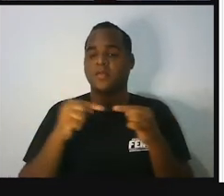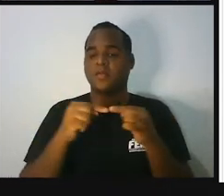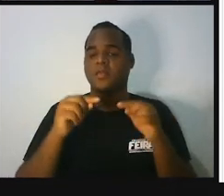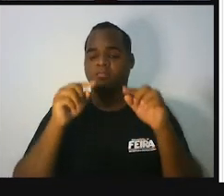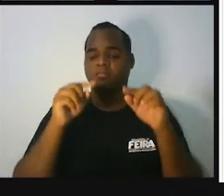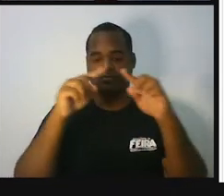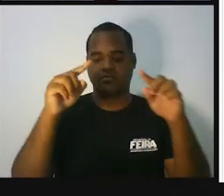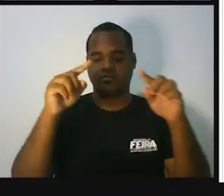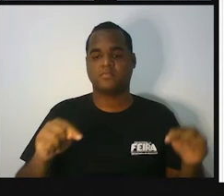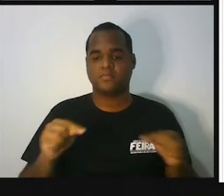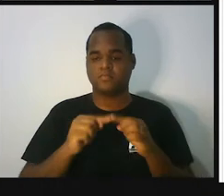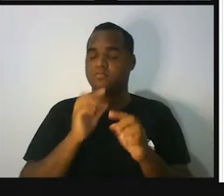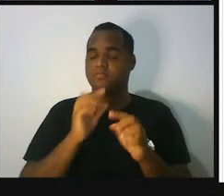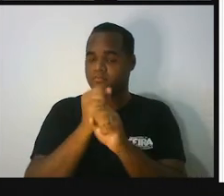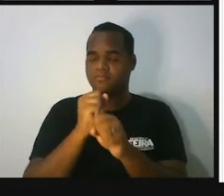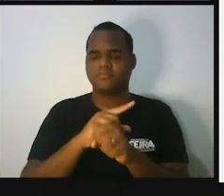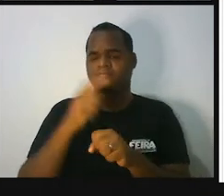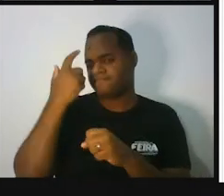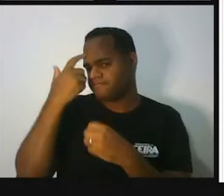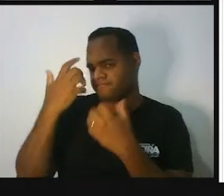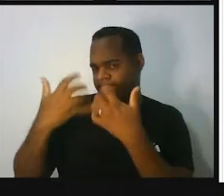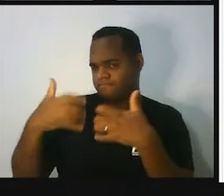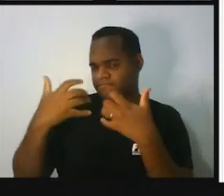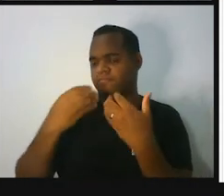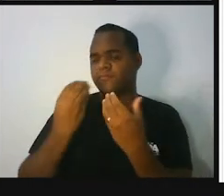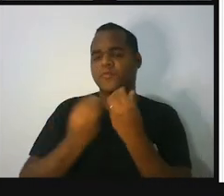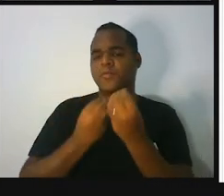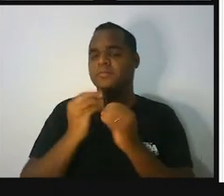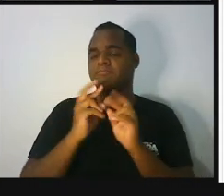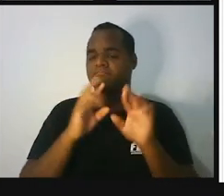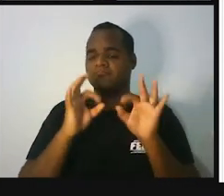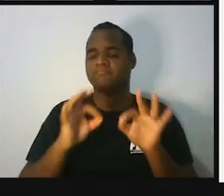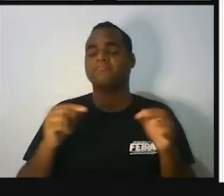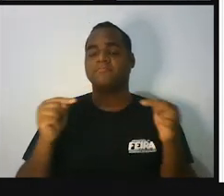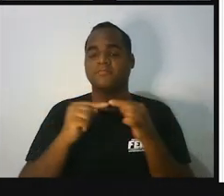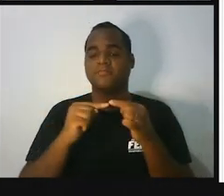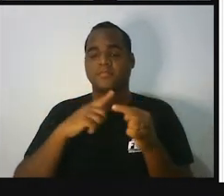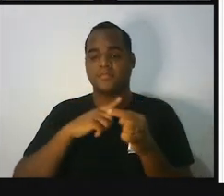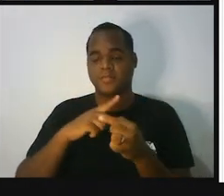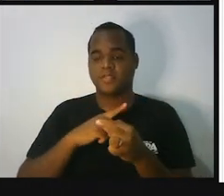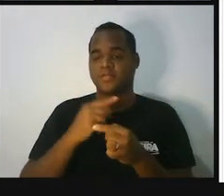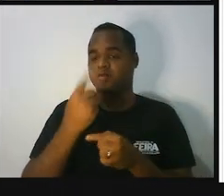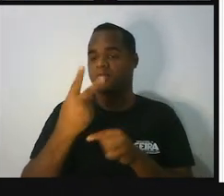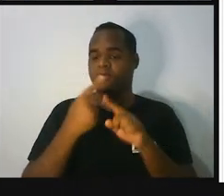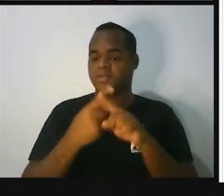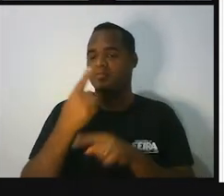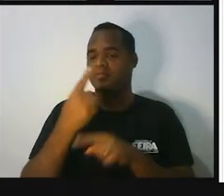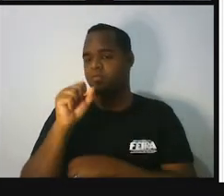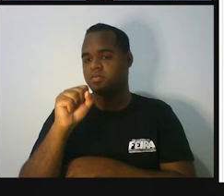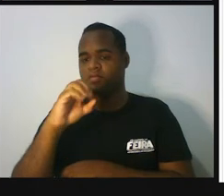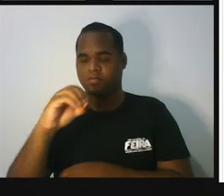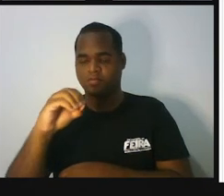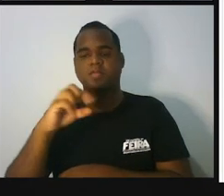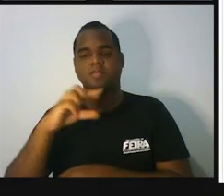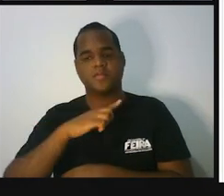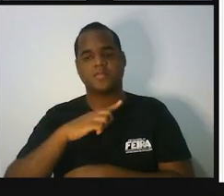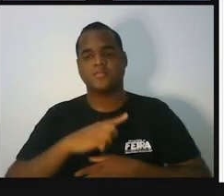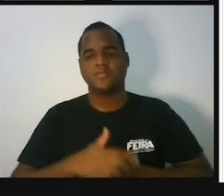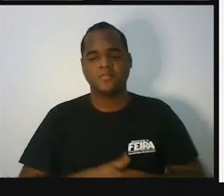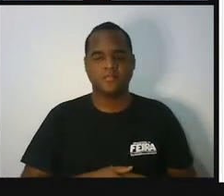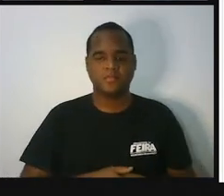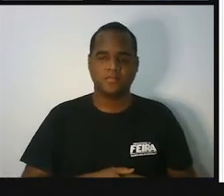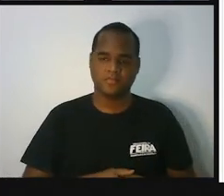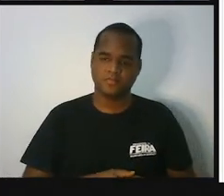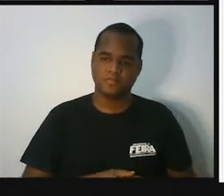Então, raciocine comigo. Quanto é que vai dar isso? Vai dar 2 vezes 180. Por